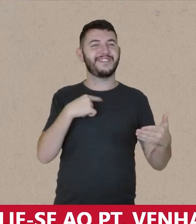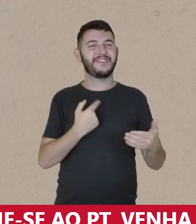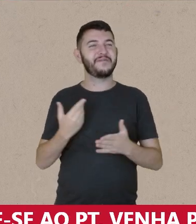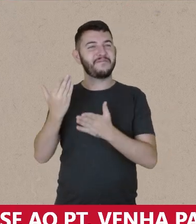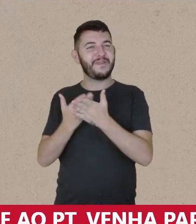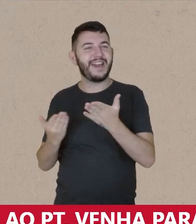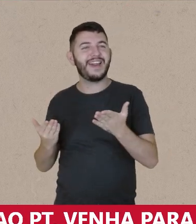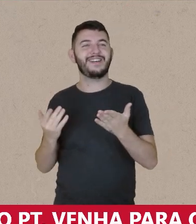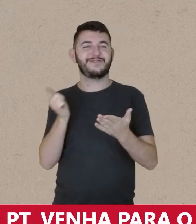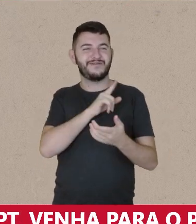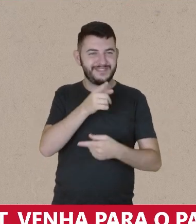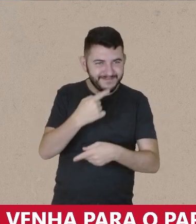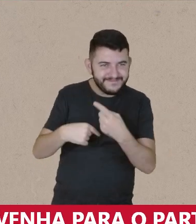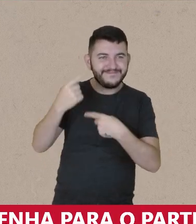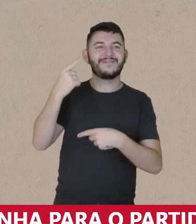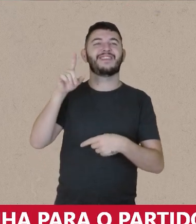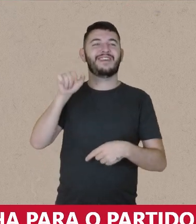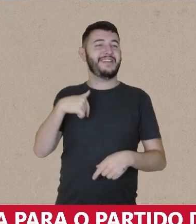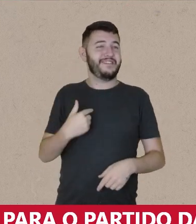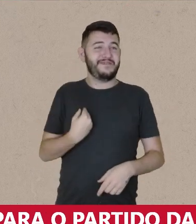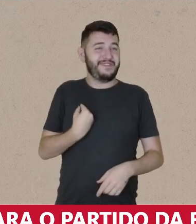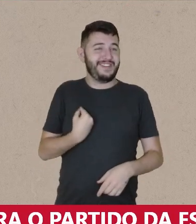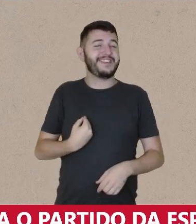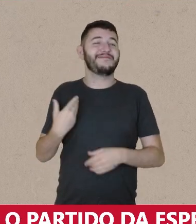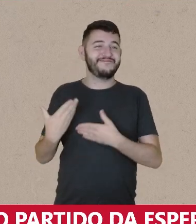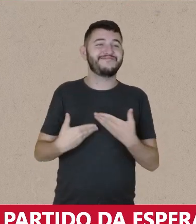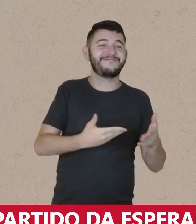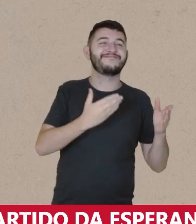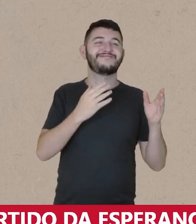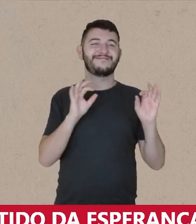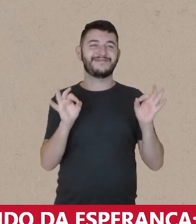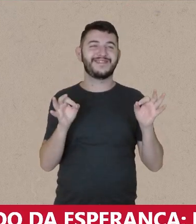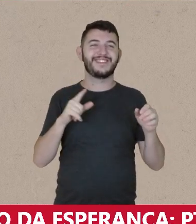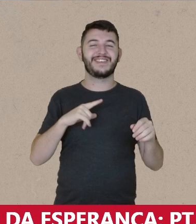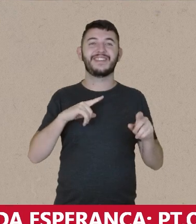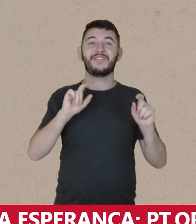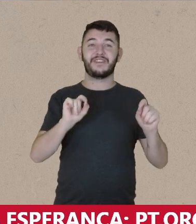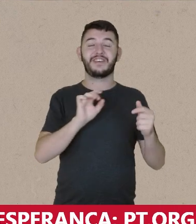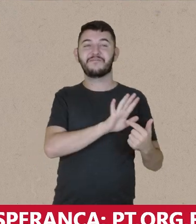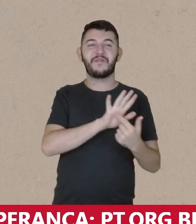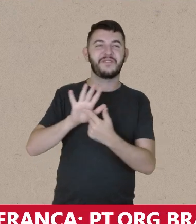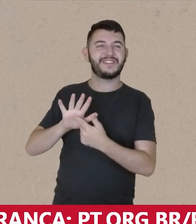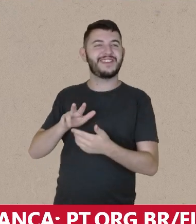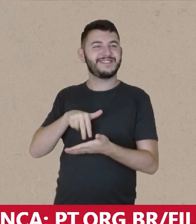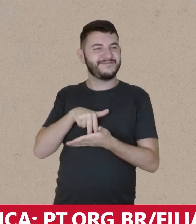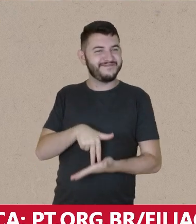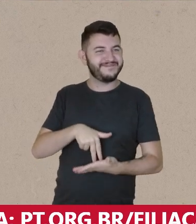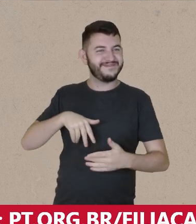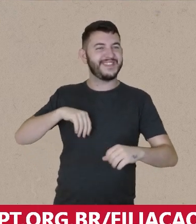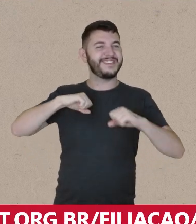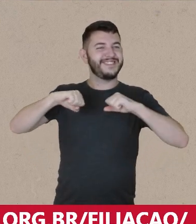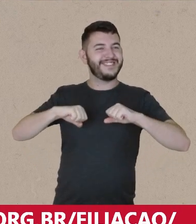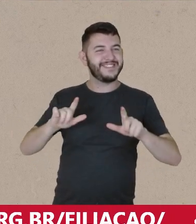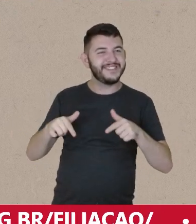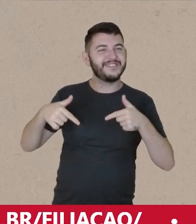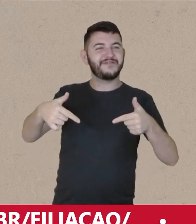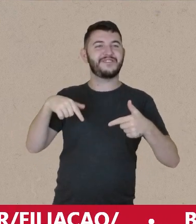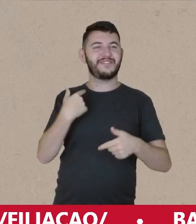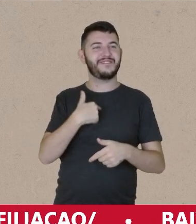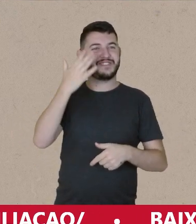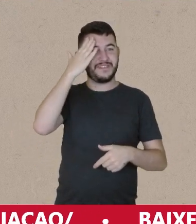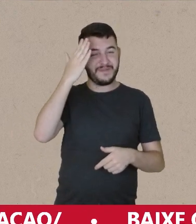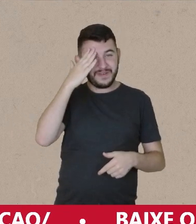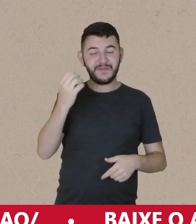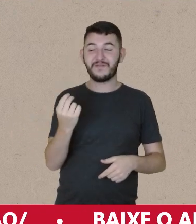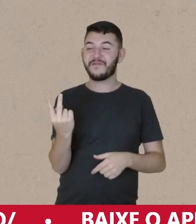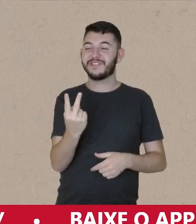lado, tem um ganho de outro, e a vida que segue, e fica essa lição de resistência mesmo, né? A gente sabe dessa relação próxima de